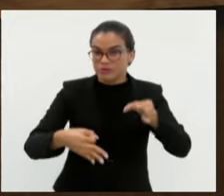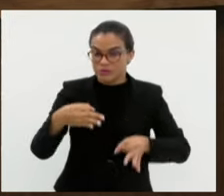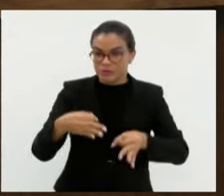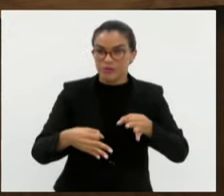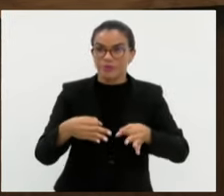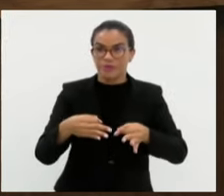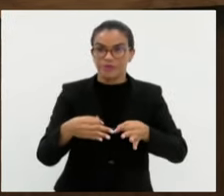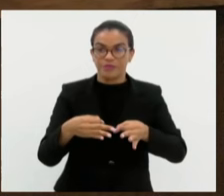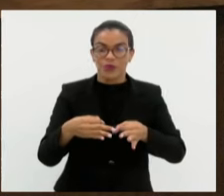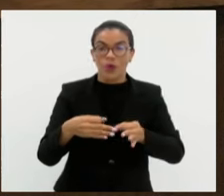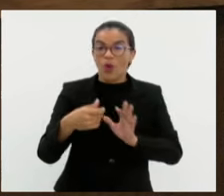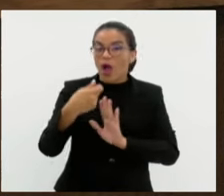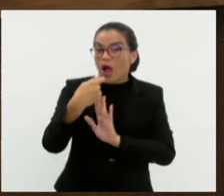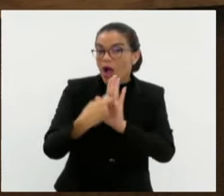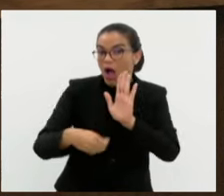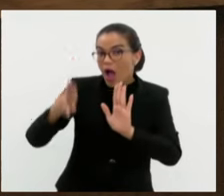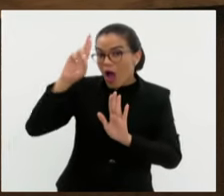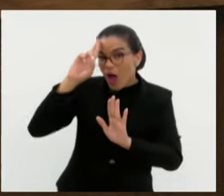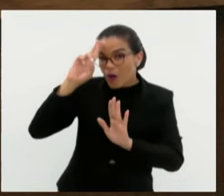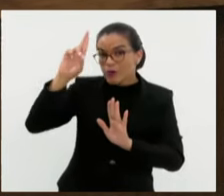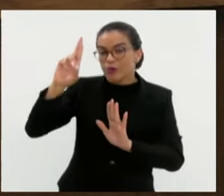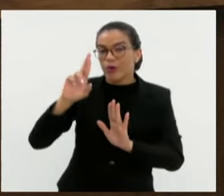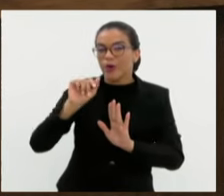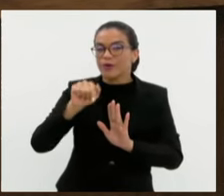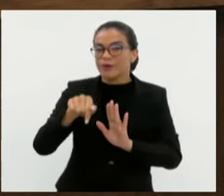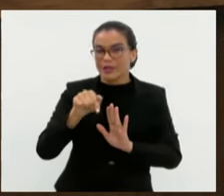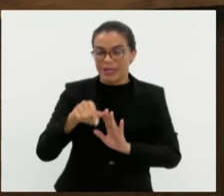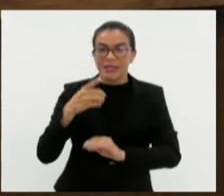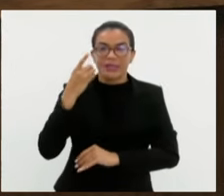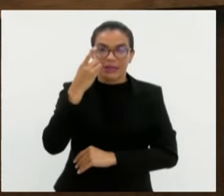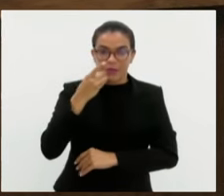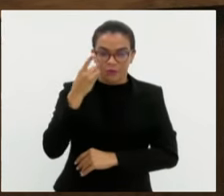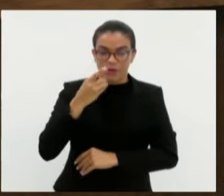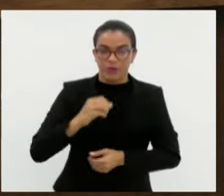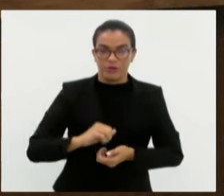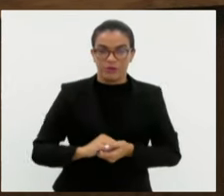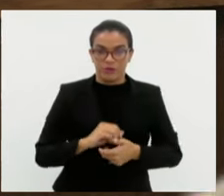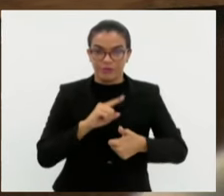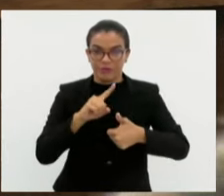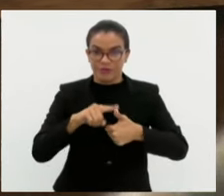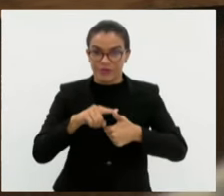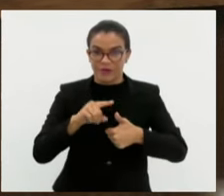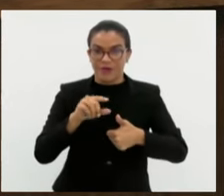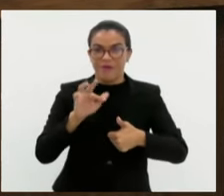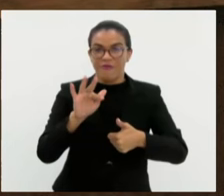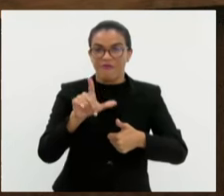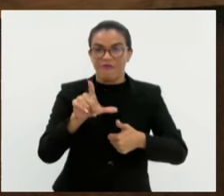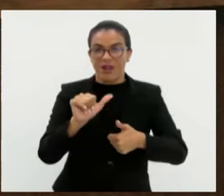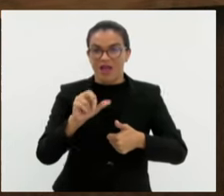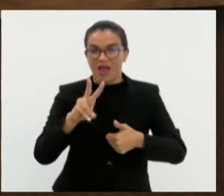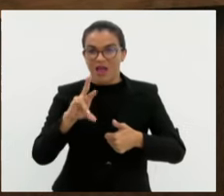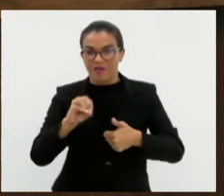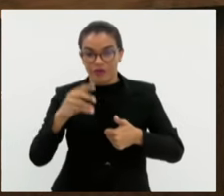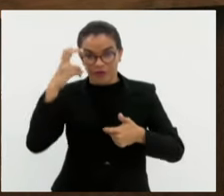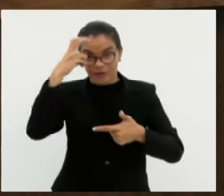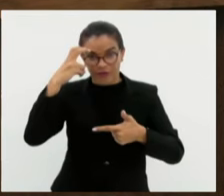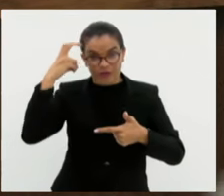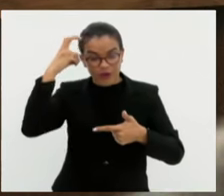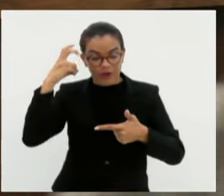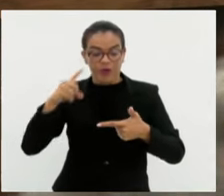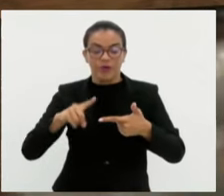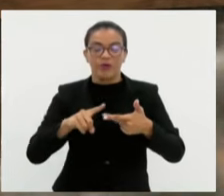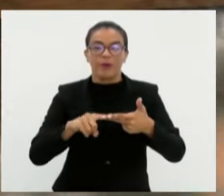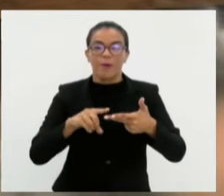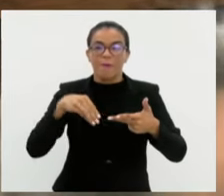cujos autores da emenda são os senhores deputados Flávio Serafini, Verônica Lima,